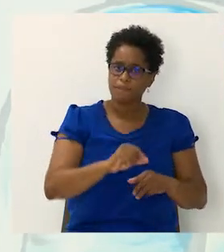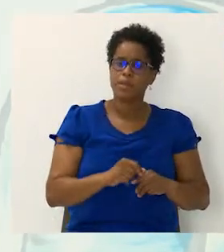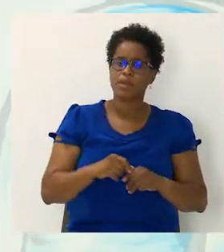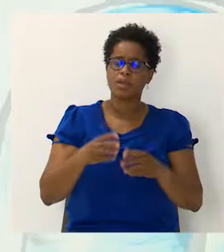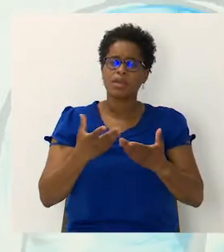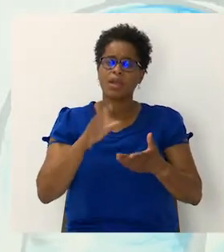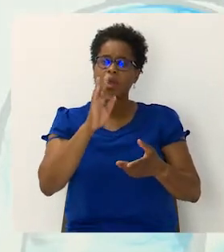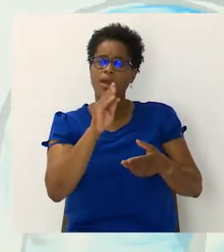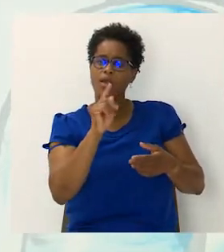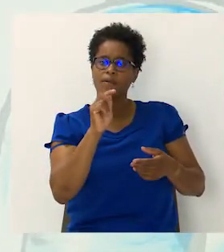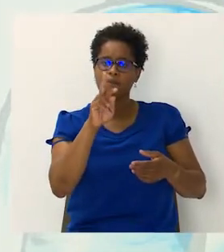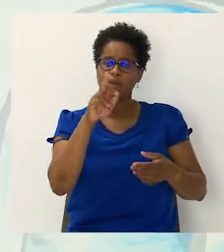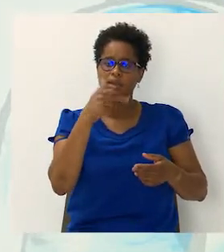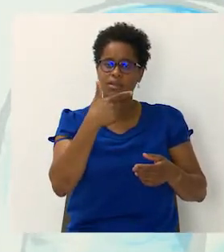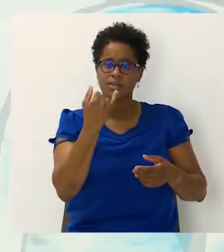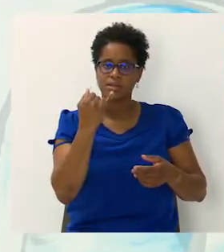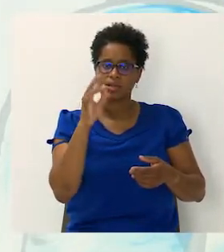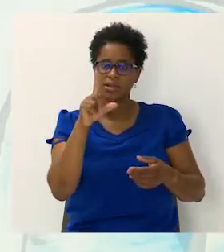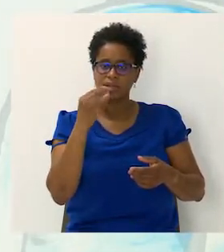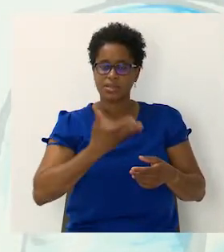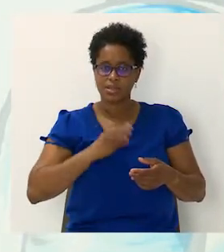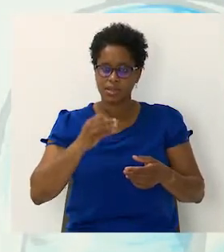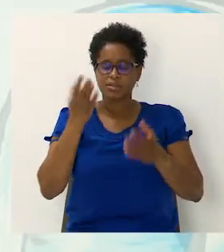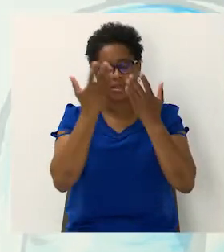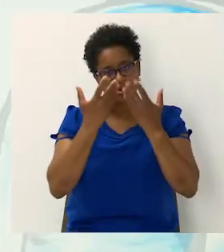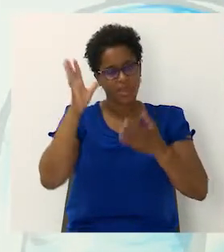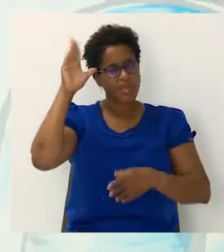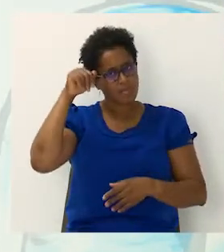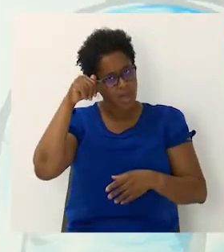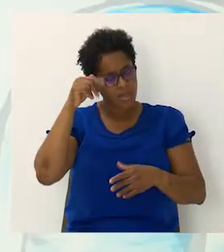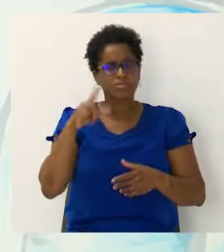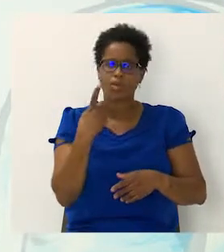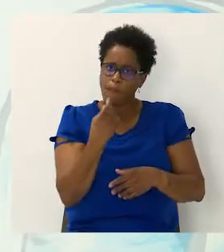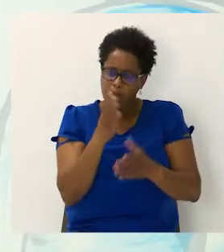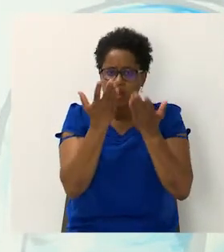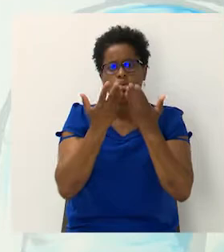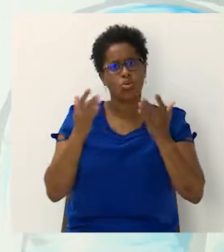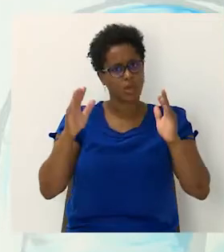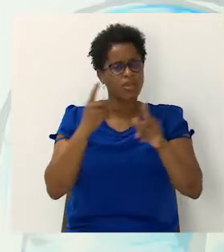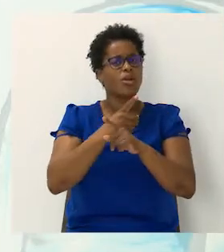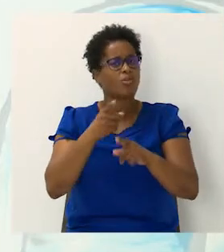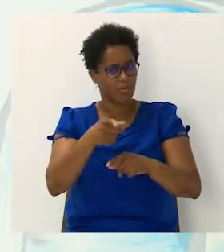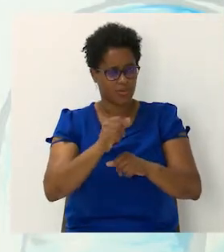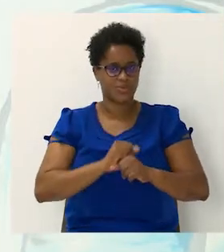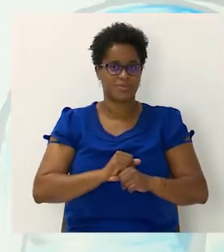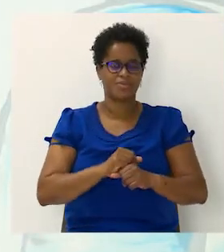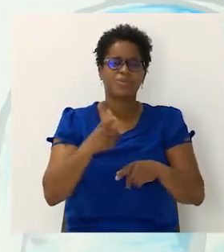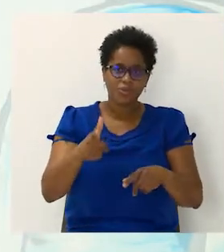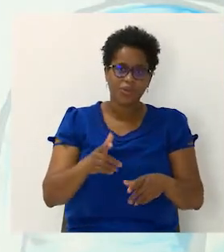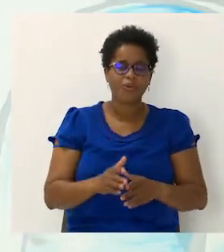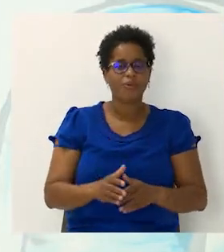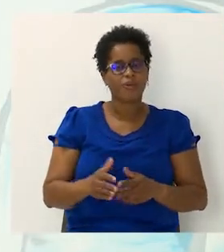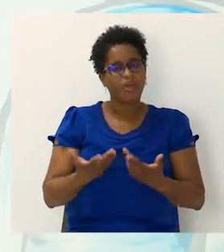animais dependiam da natureza. É por causa disso. Por isso,